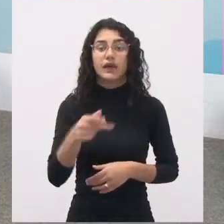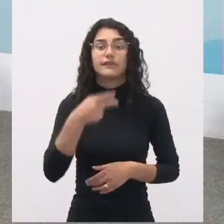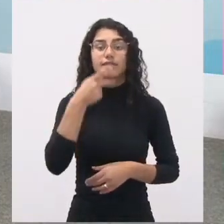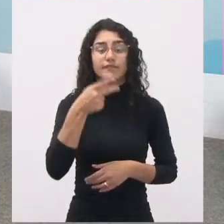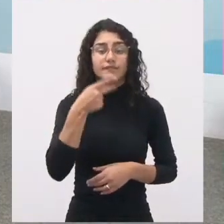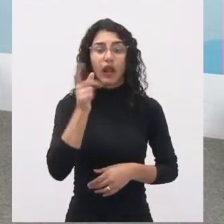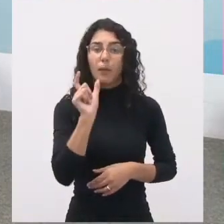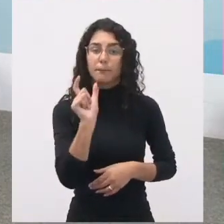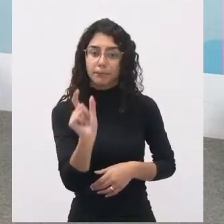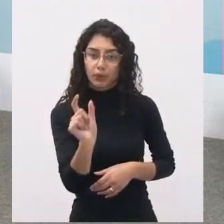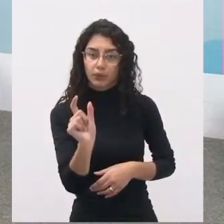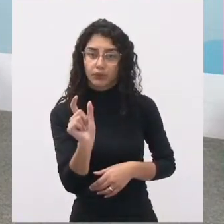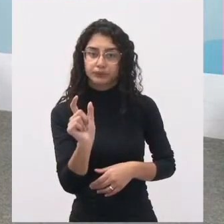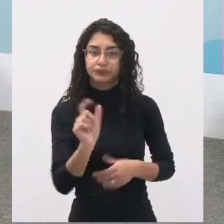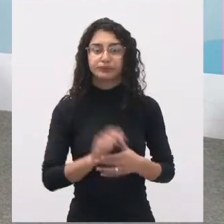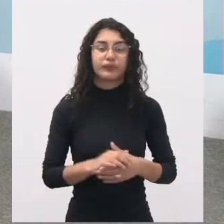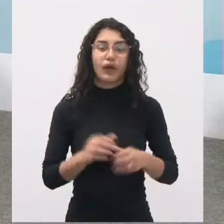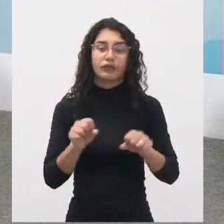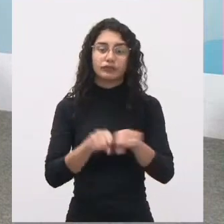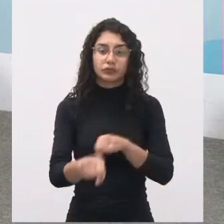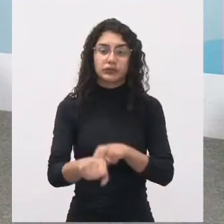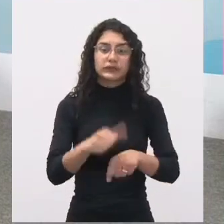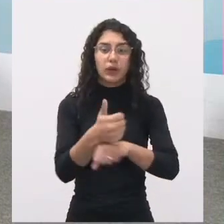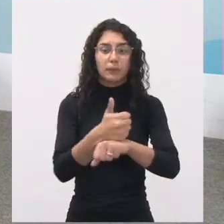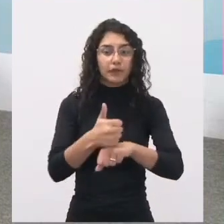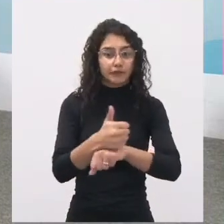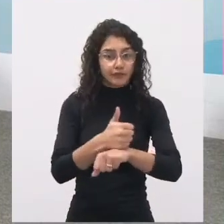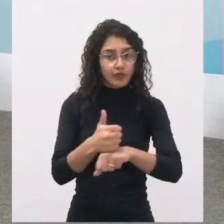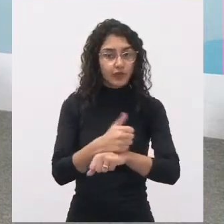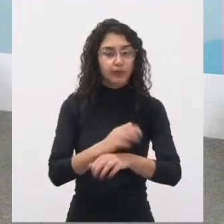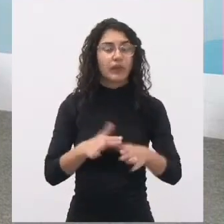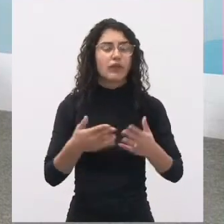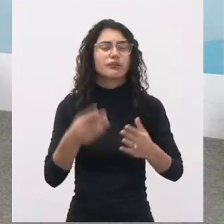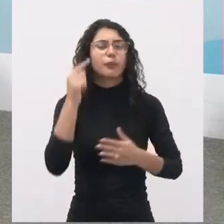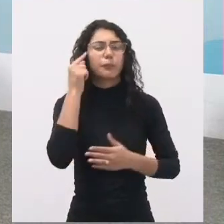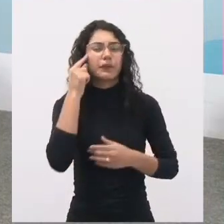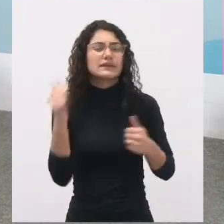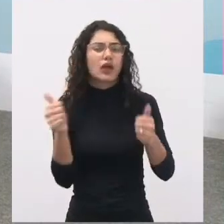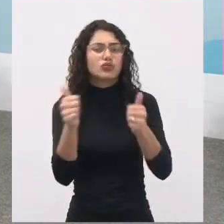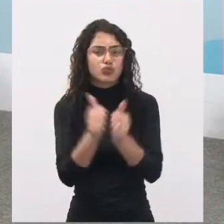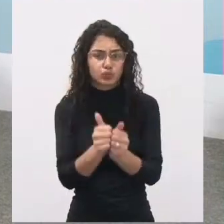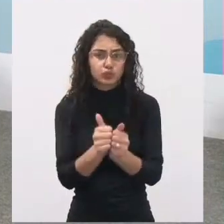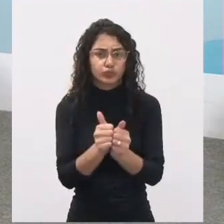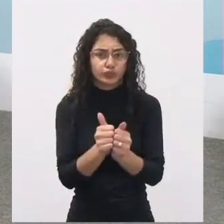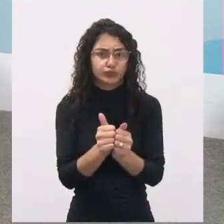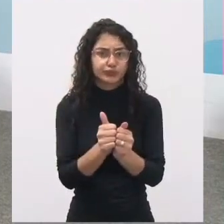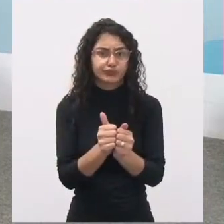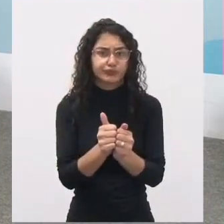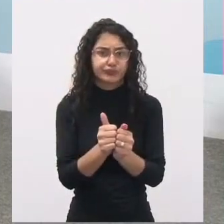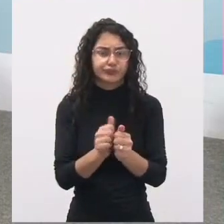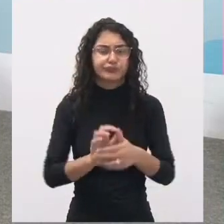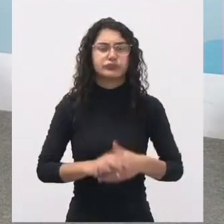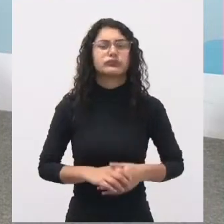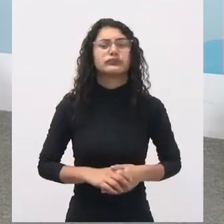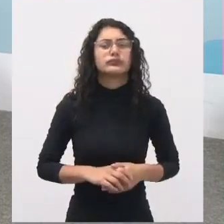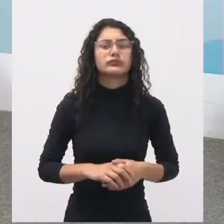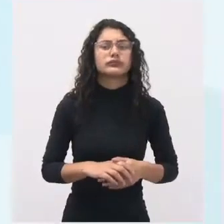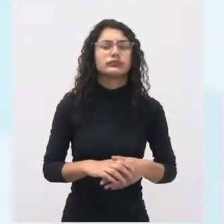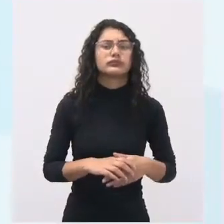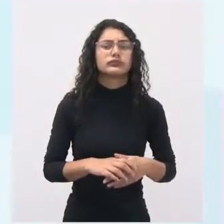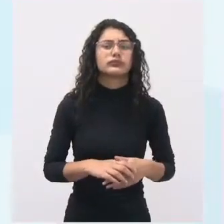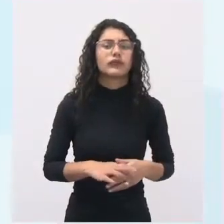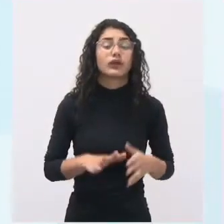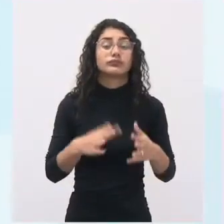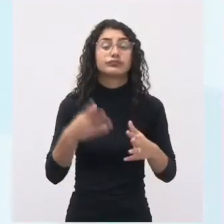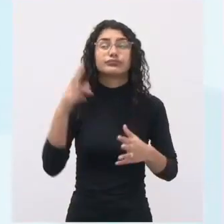da questão da formação profissional. Então, vamos pensar aqui junto com a gente, vamos refletir aqui junto com a gente, né? Vamos revisitar a